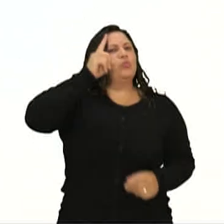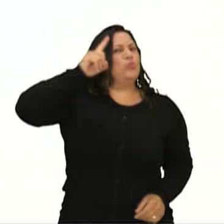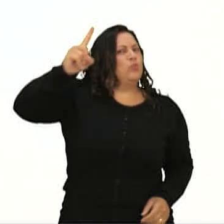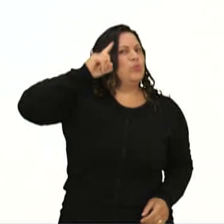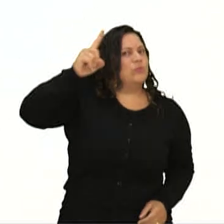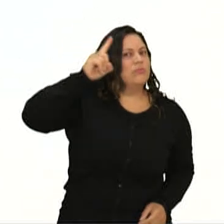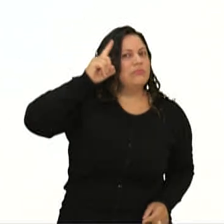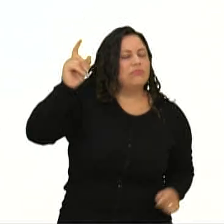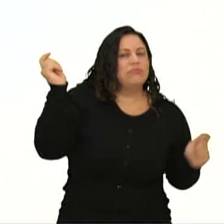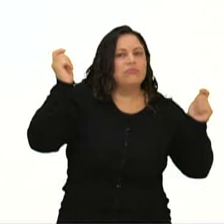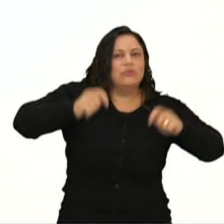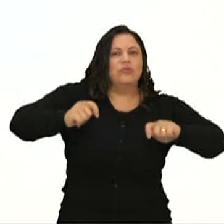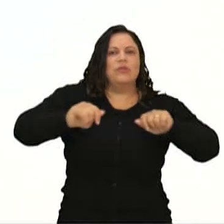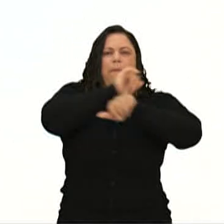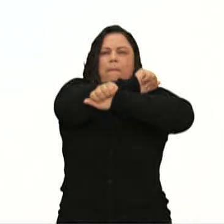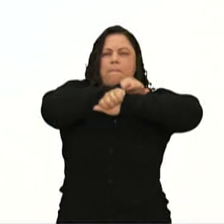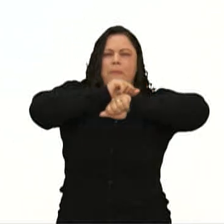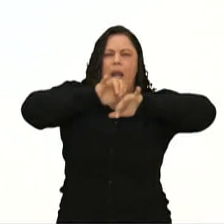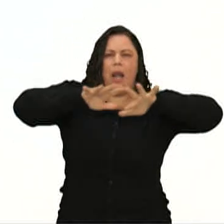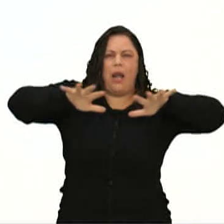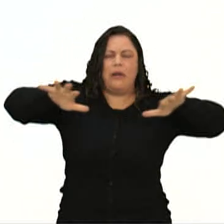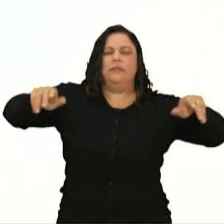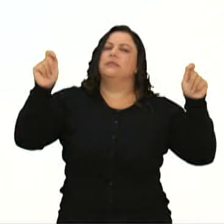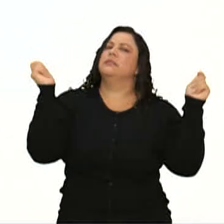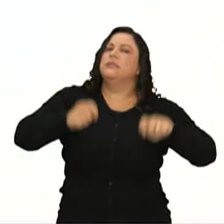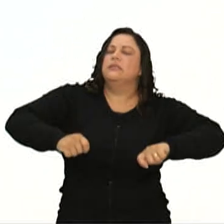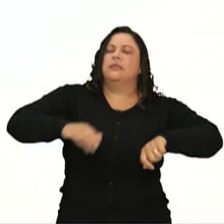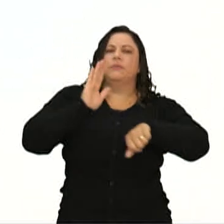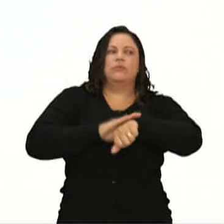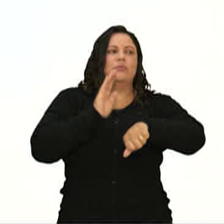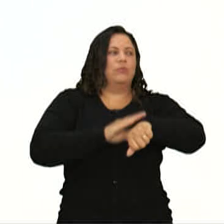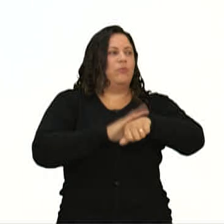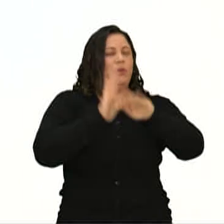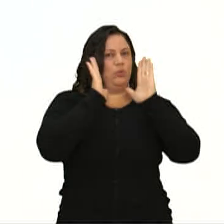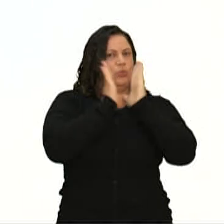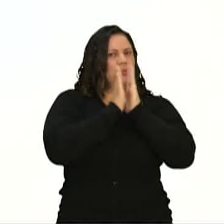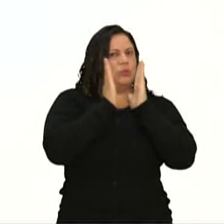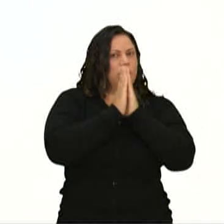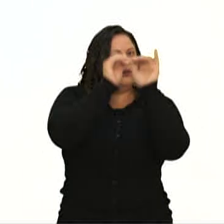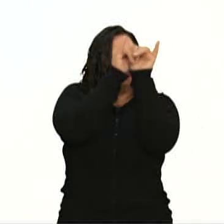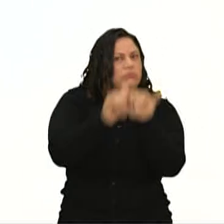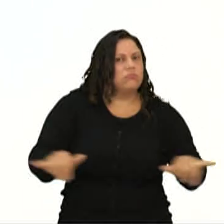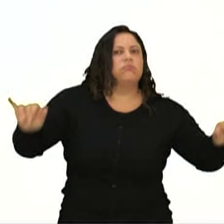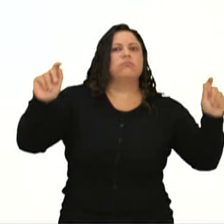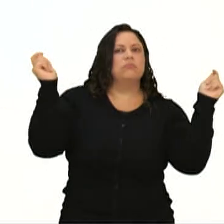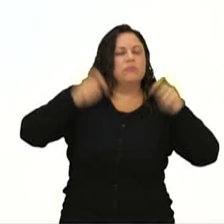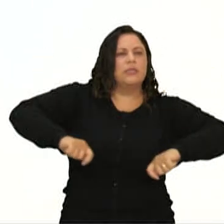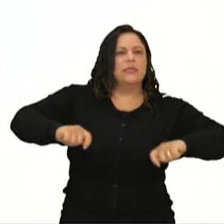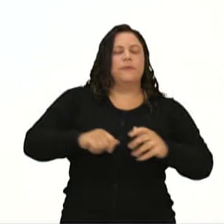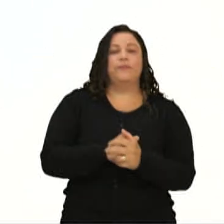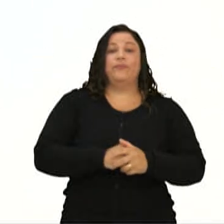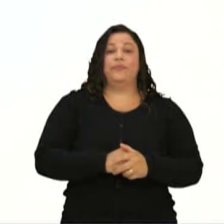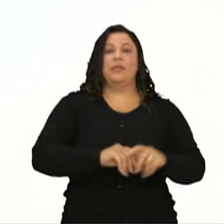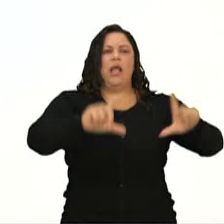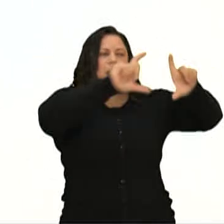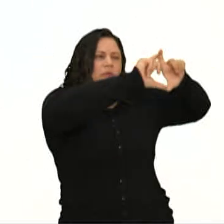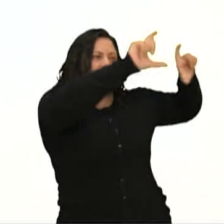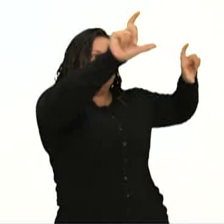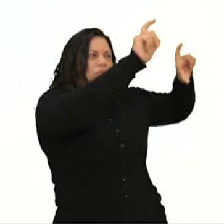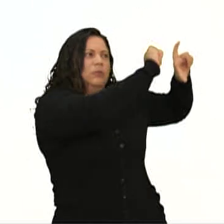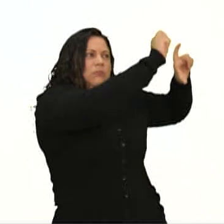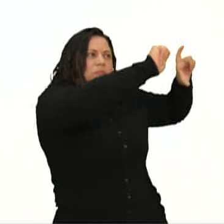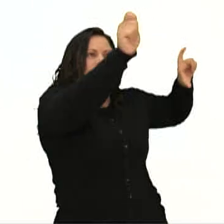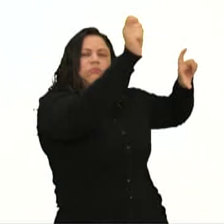proclamado do alto do mirante nas horas da oração. Esse ato de fé se encontra nas paredes das